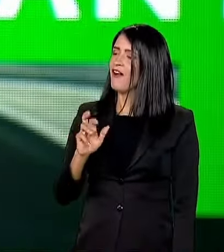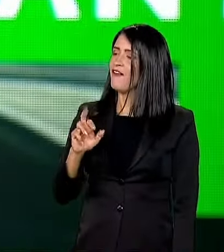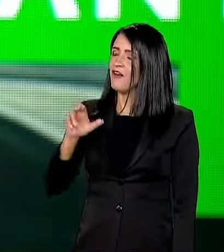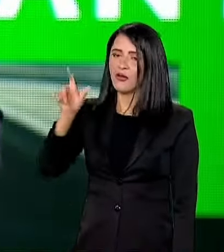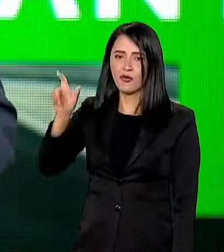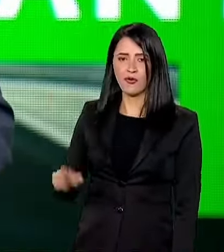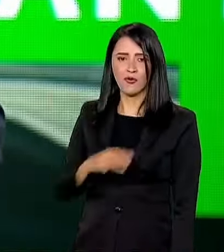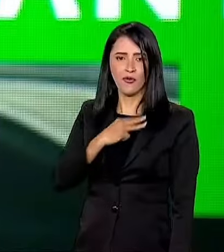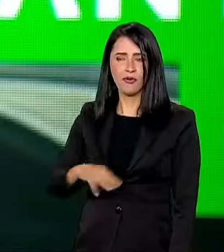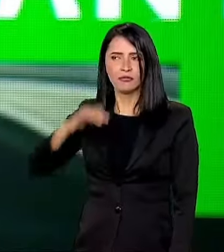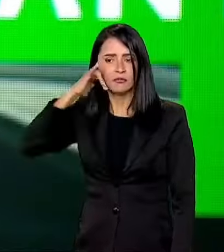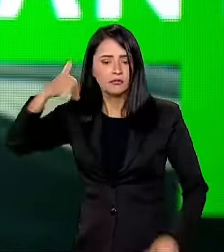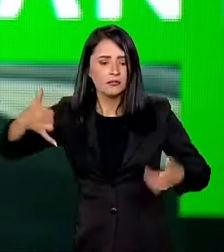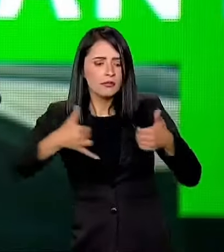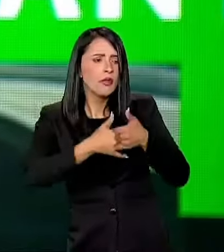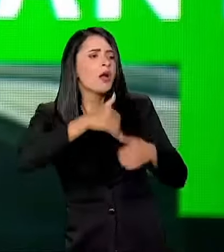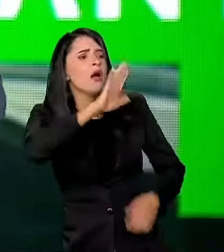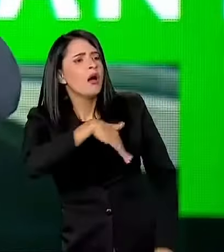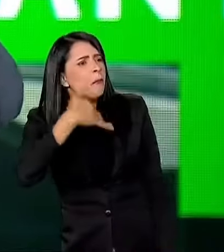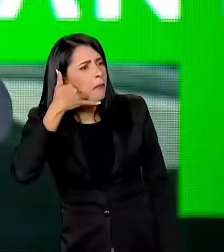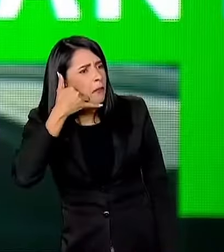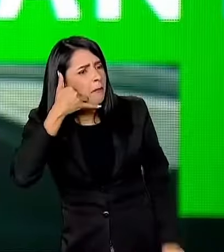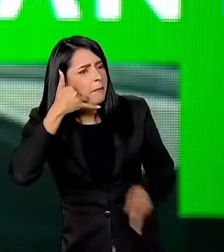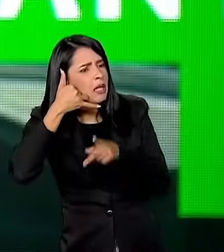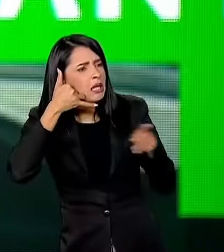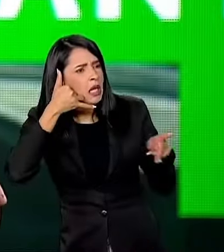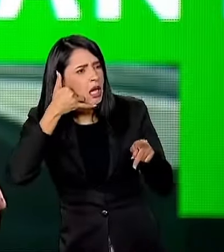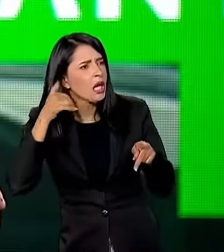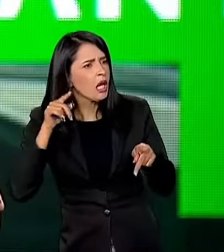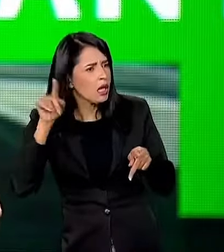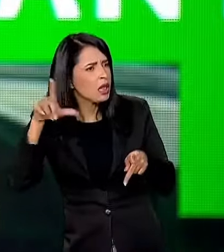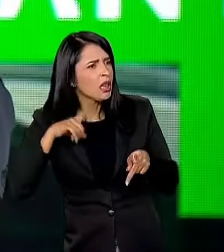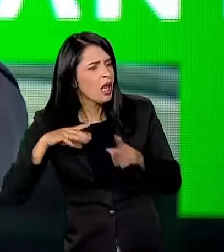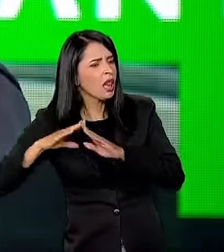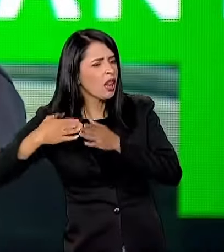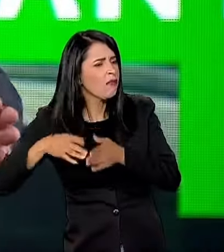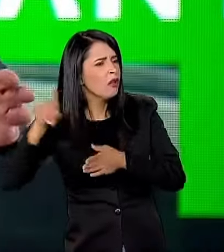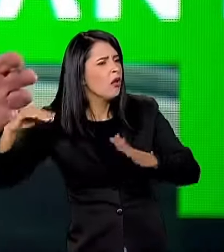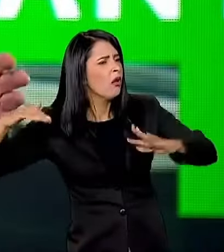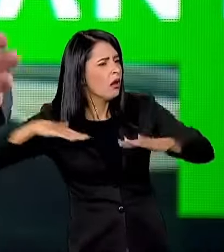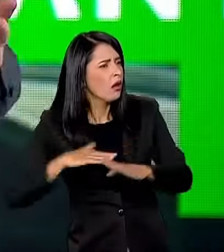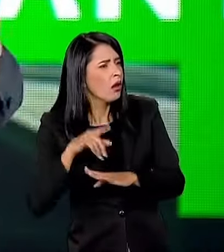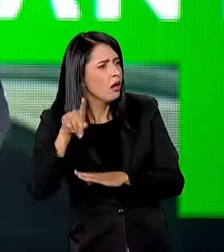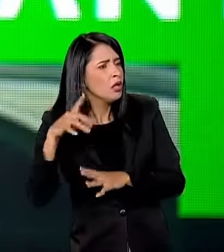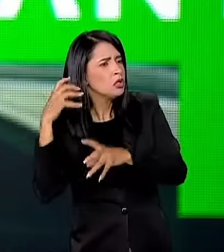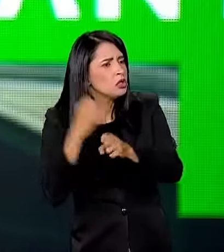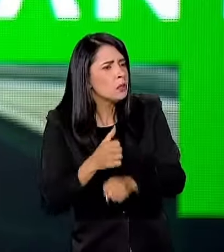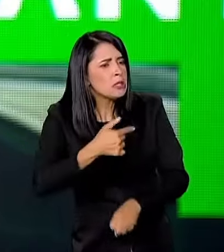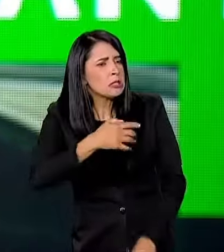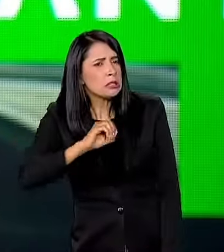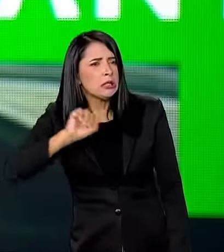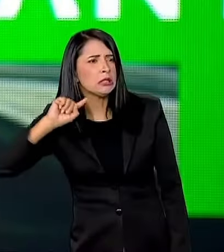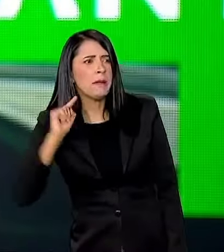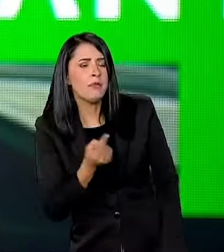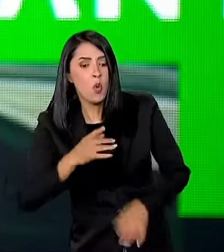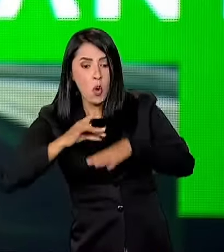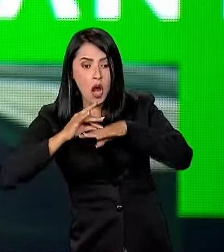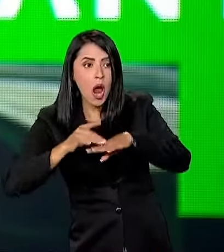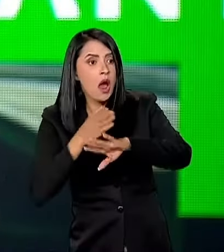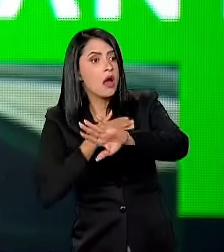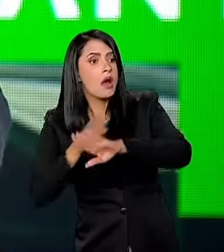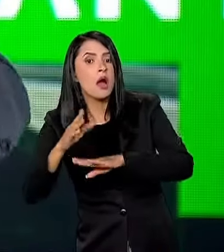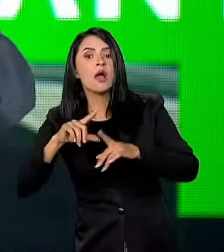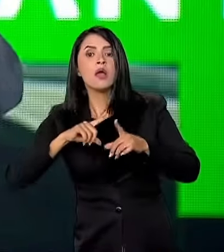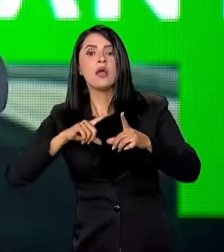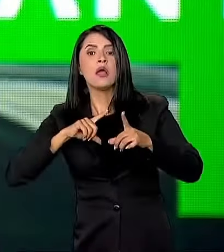mim: presidente, tem navio aí no mar com 70 mil toneladas de carne para a China,